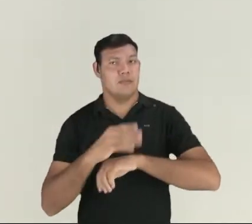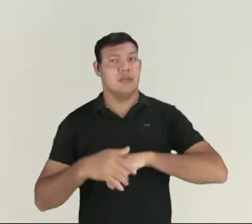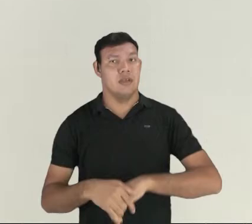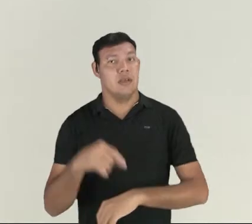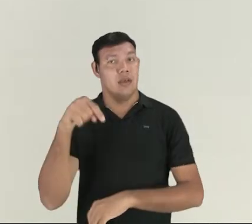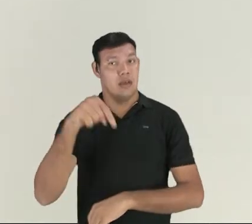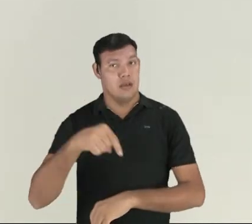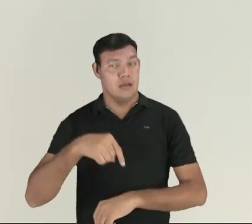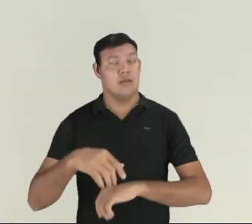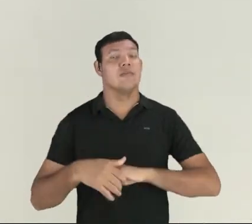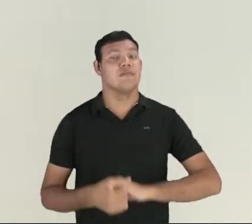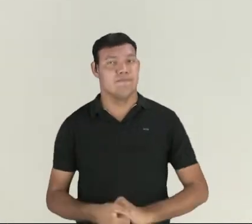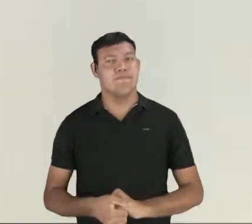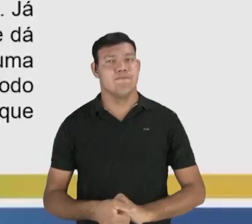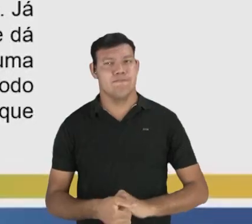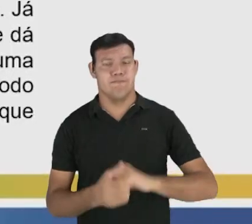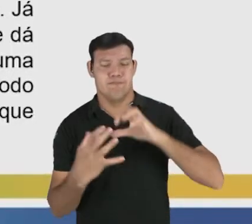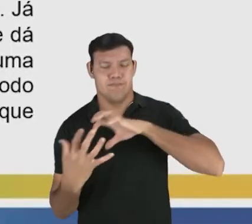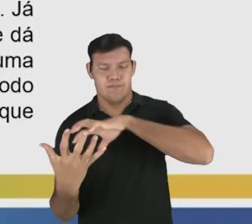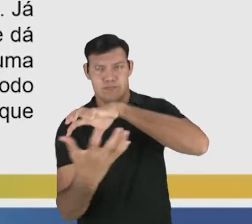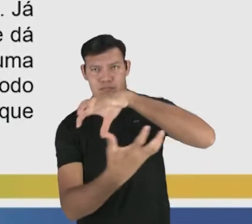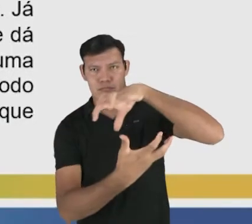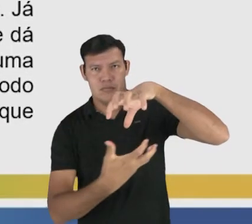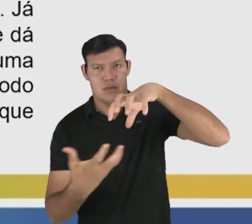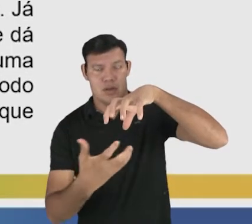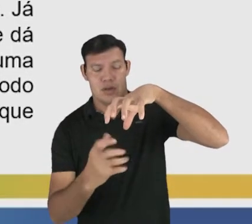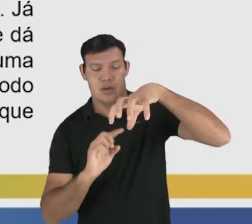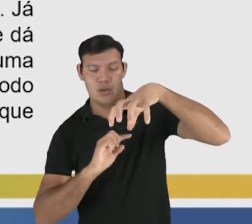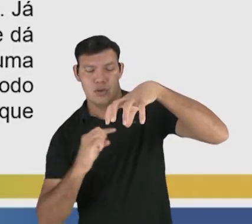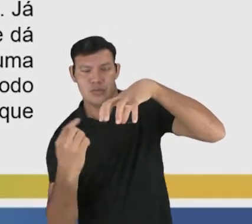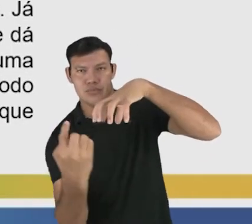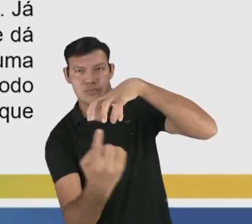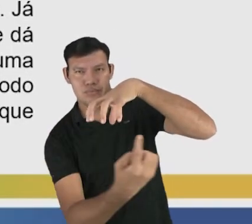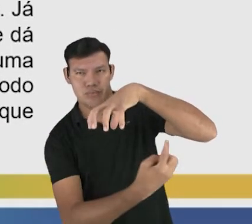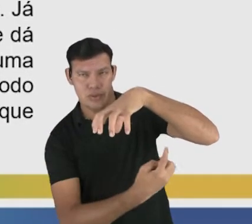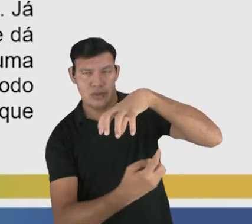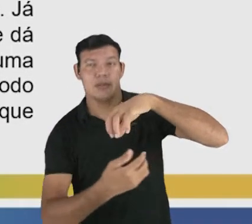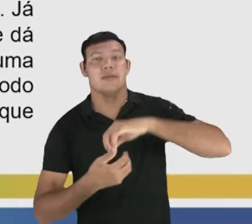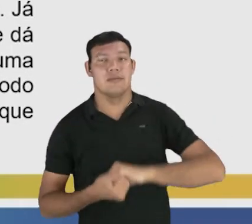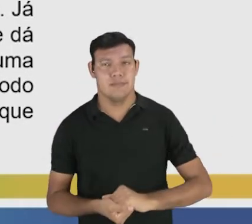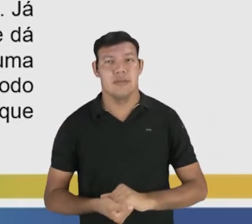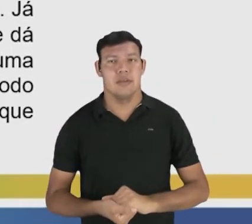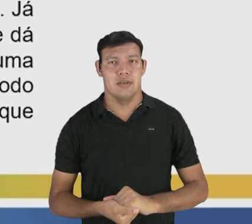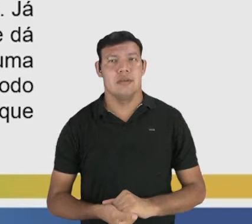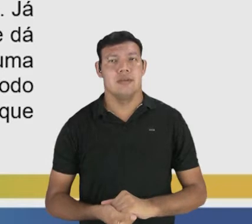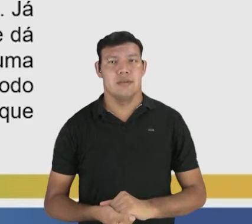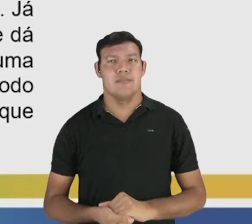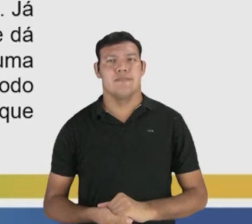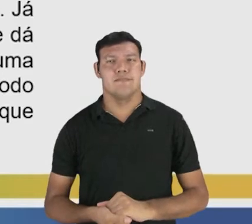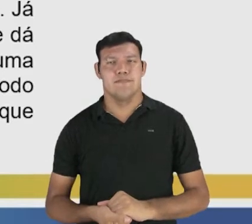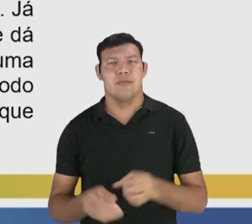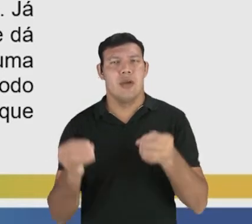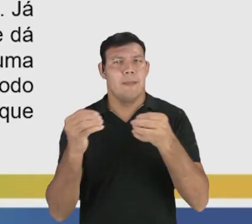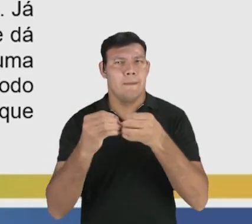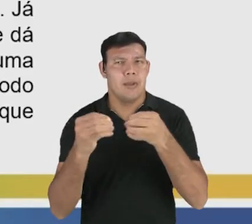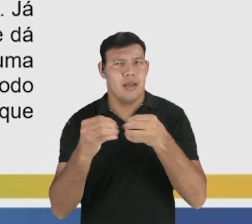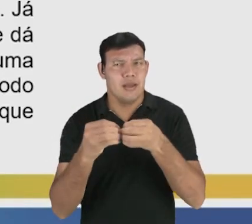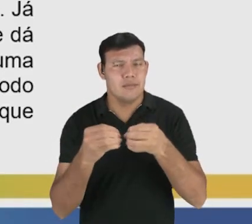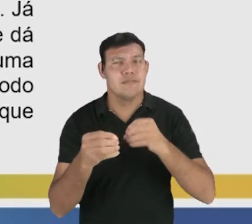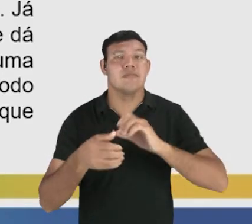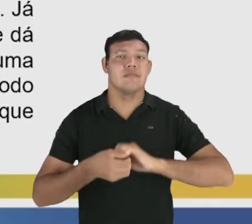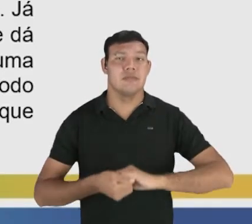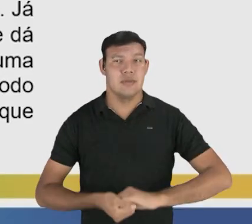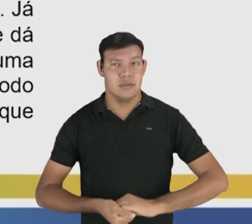Brasil, devido ele estar localizado aí entre os trópicos de Câncer e Capricórnio, ele está situado bem próximo da linha do